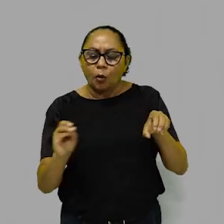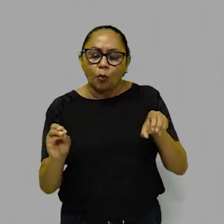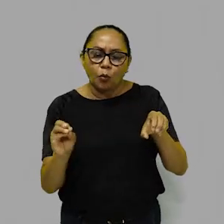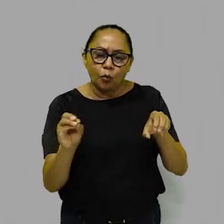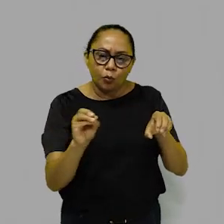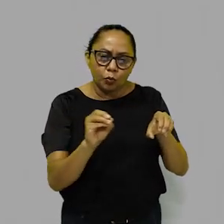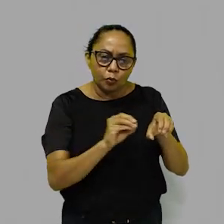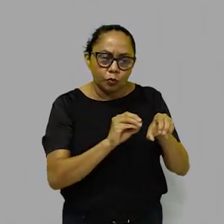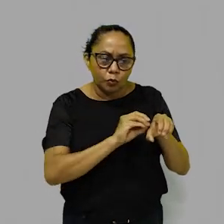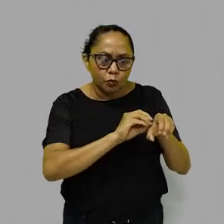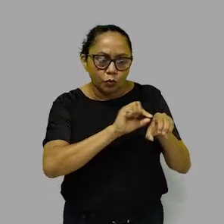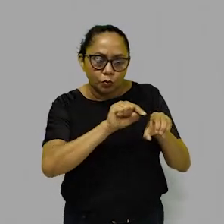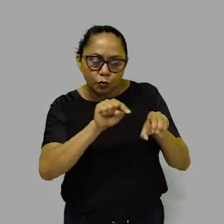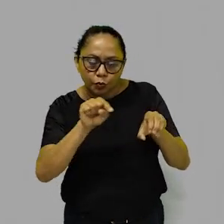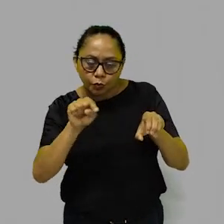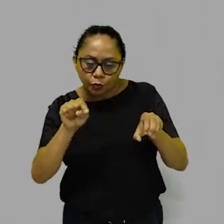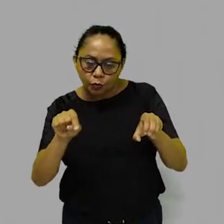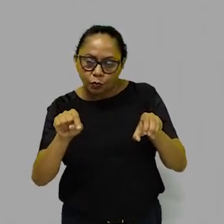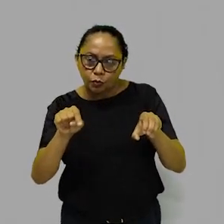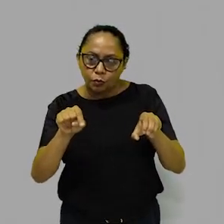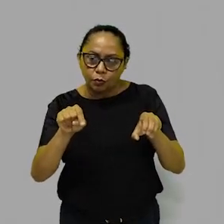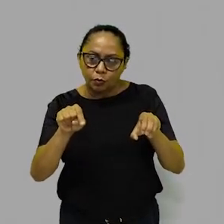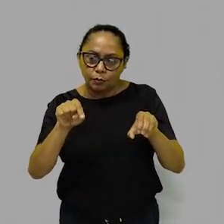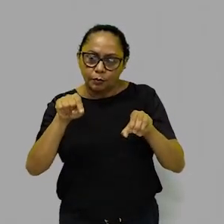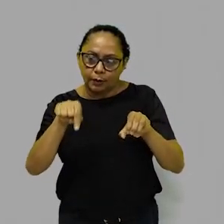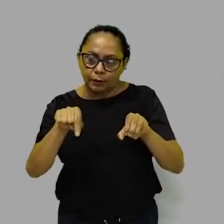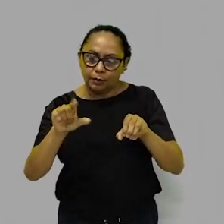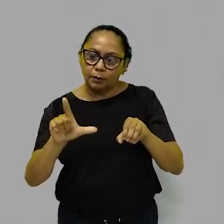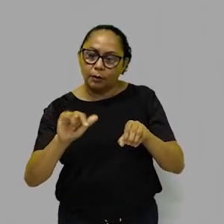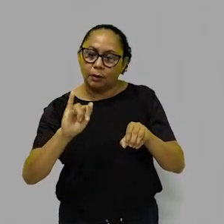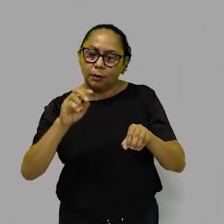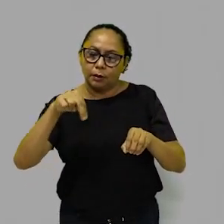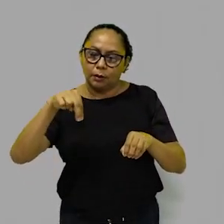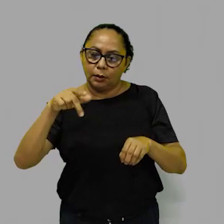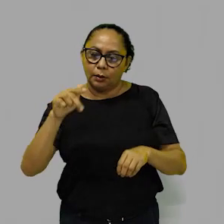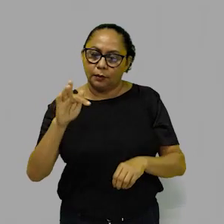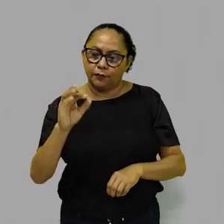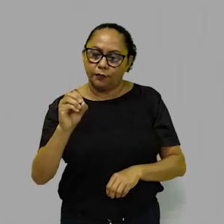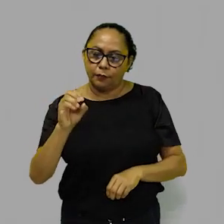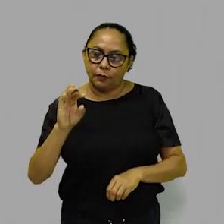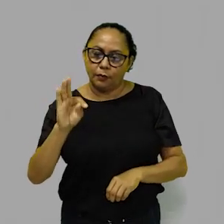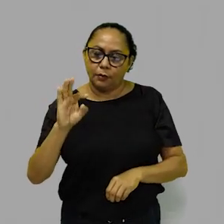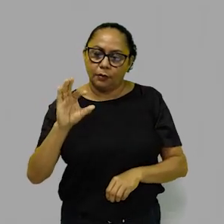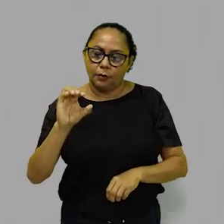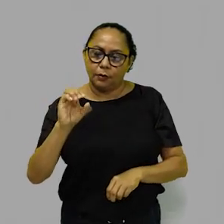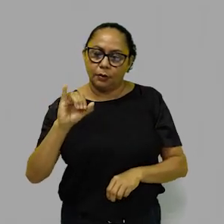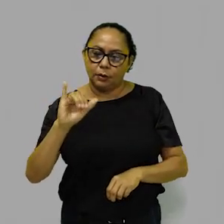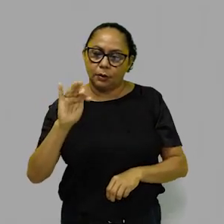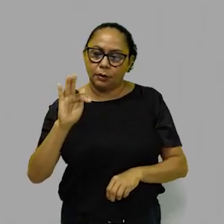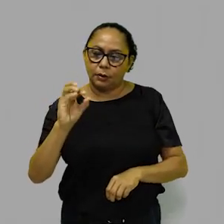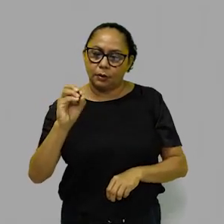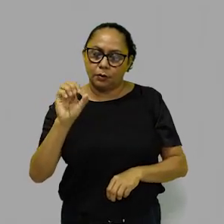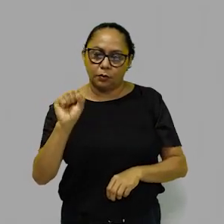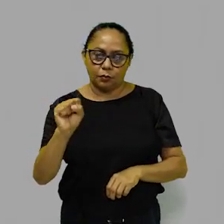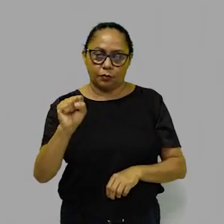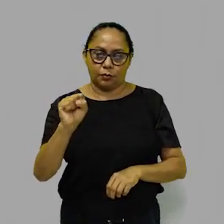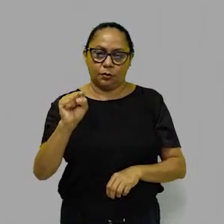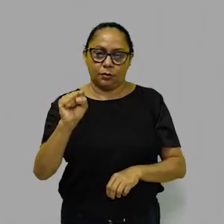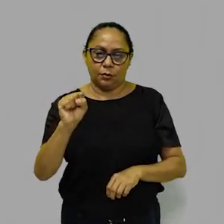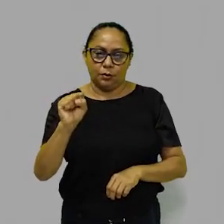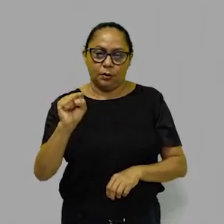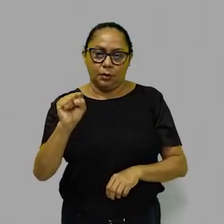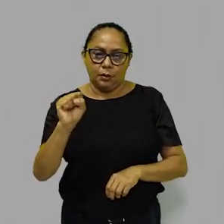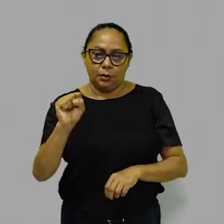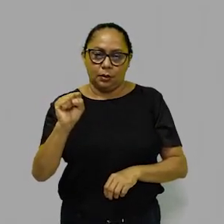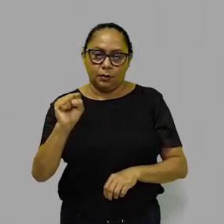encaminhar? Ele vai se encaminhar para os linfócitos. No caso aqui, é os linfócitos T,